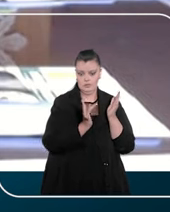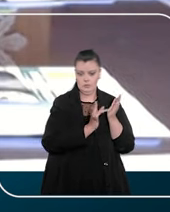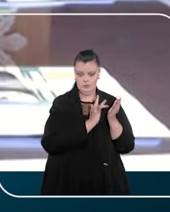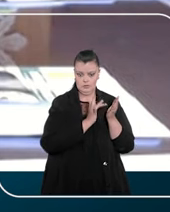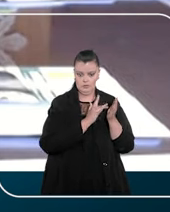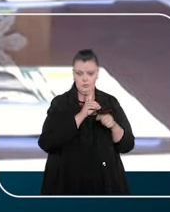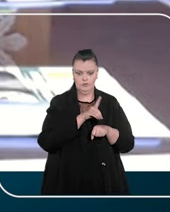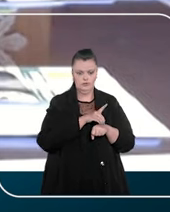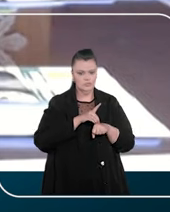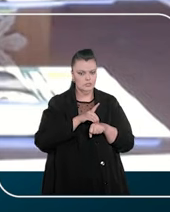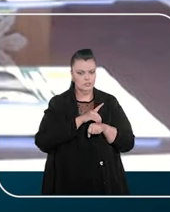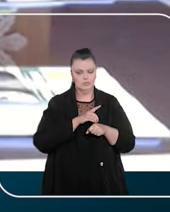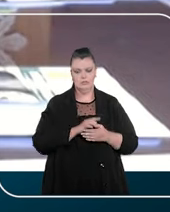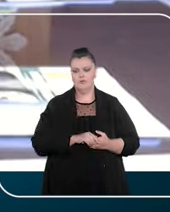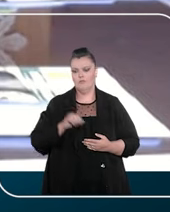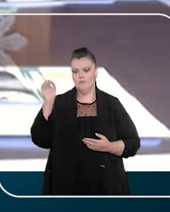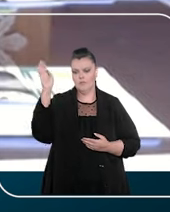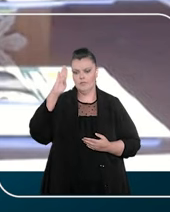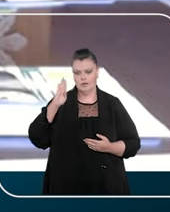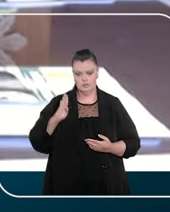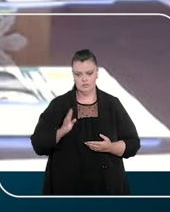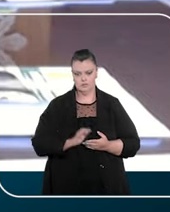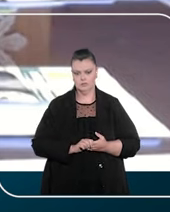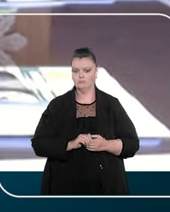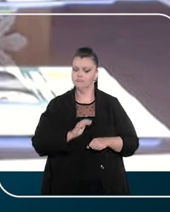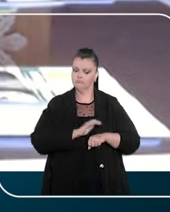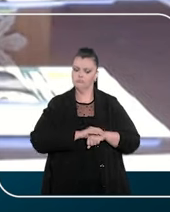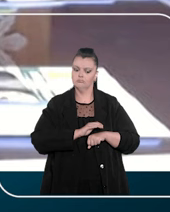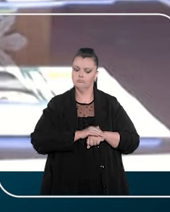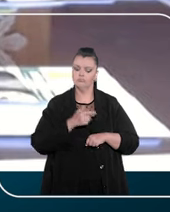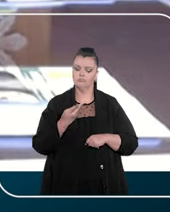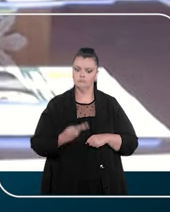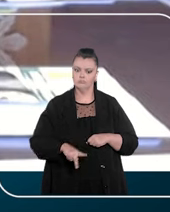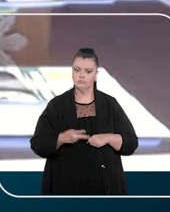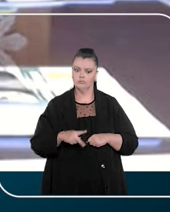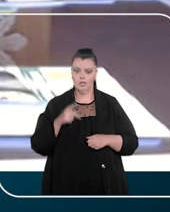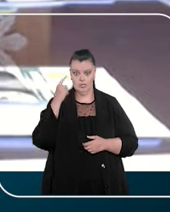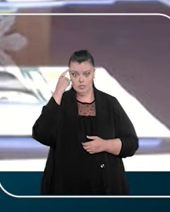como exemplo para todo o Brasil. Foi daqui que saiu essa ideia maior